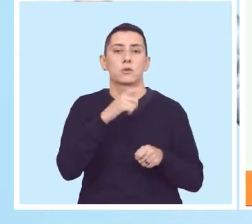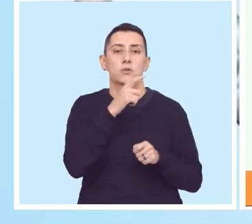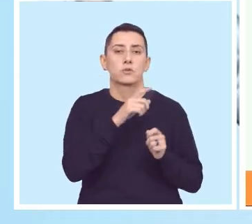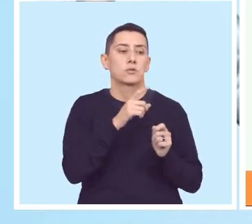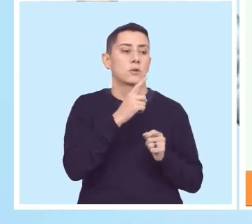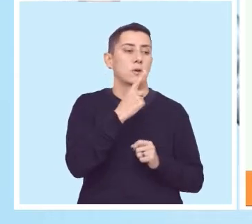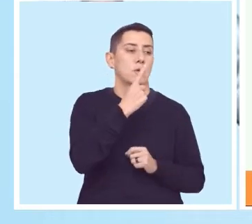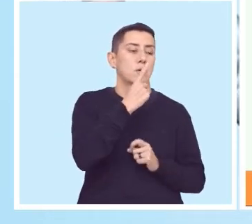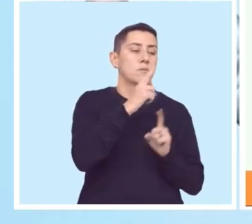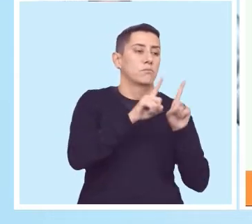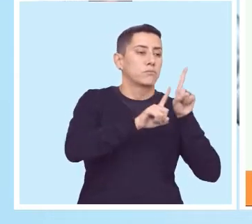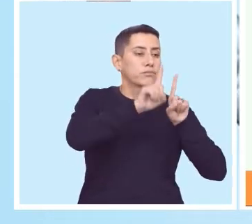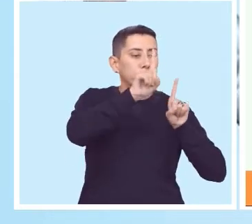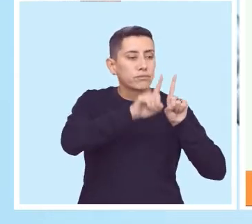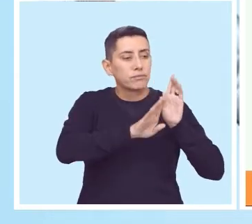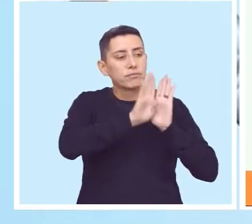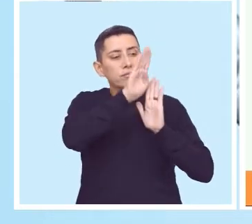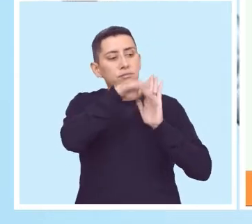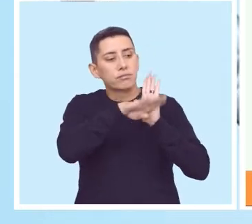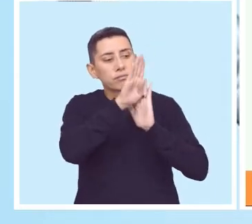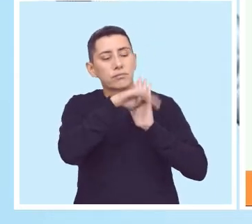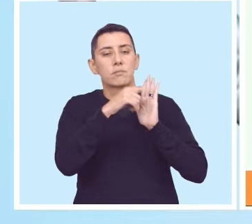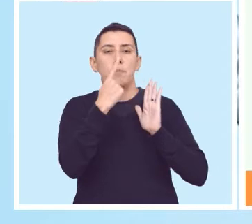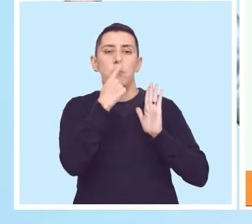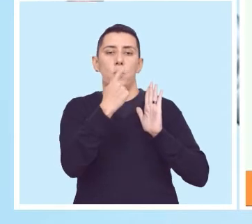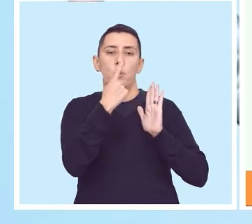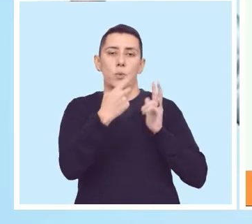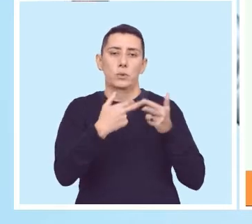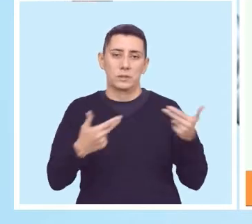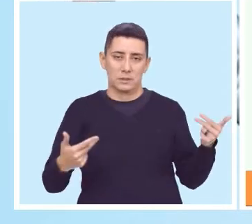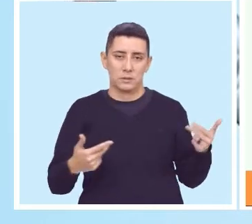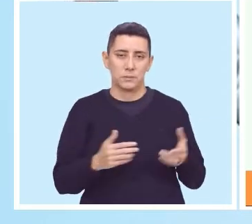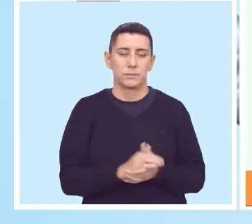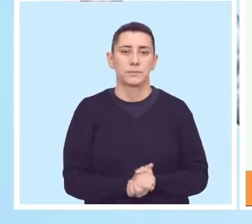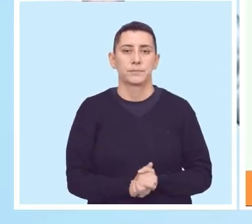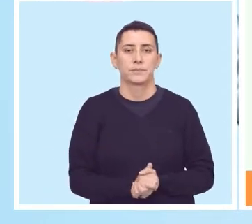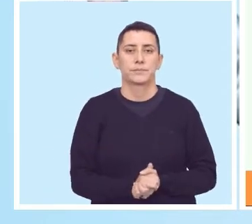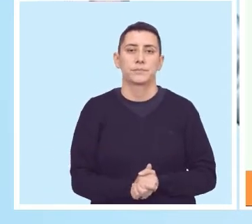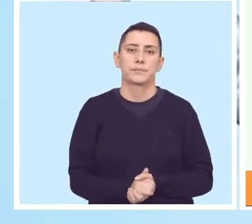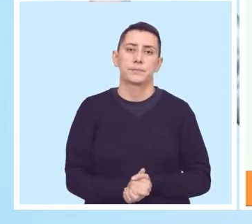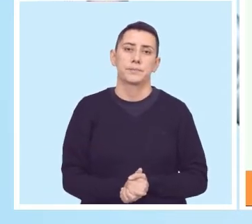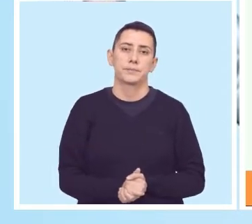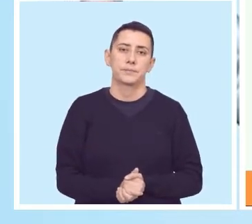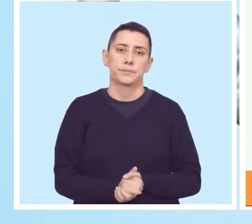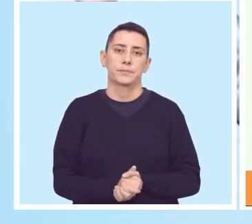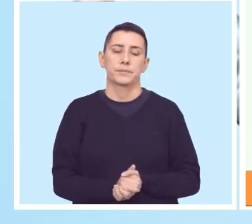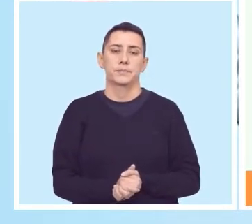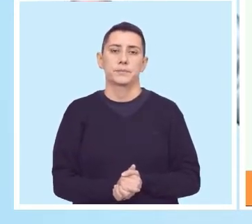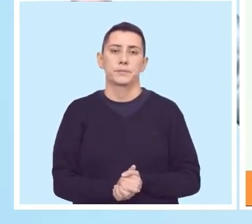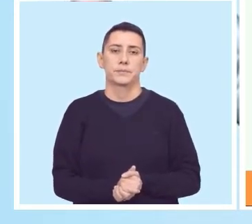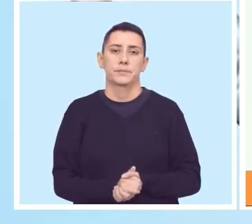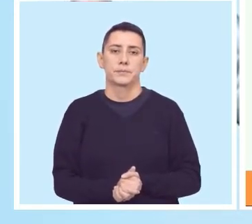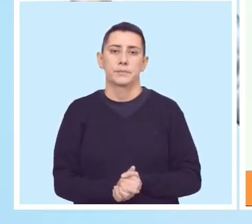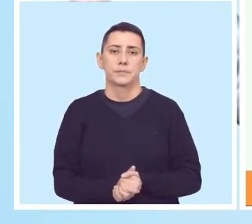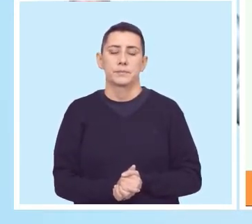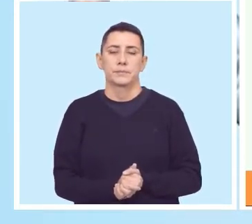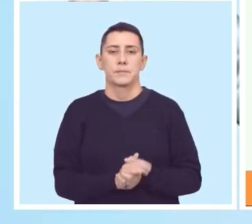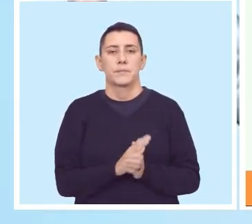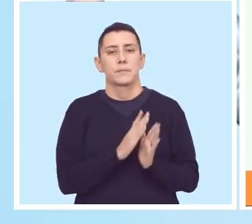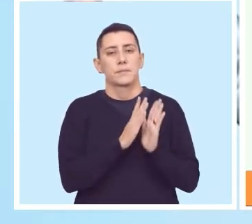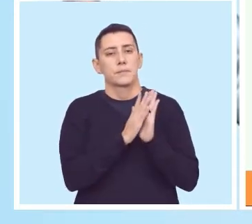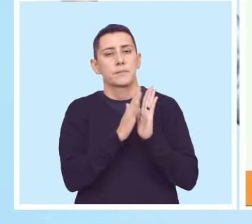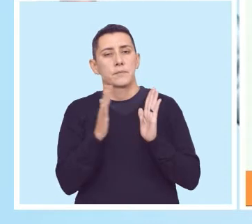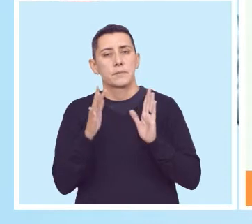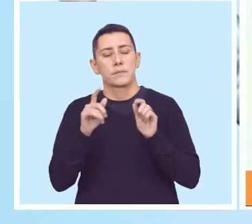outro igarapé, tá? Então, avançando aqui um pouquinho, nós conseguimos abrir ali